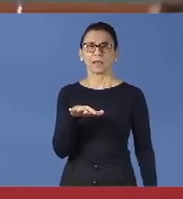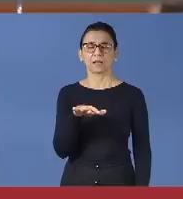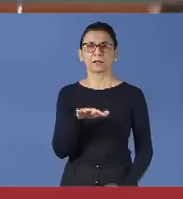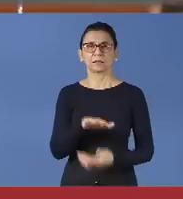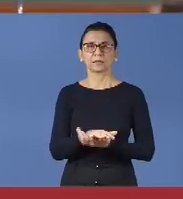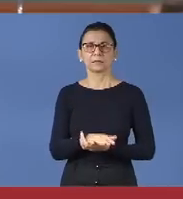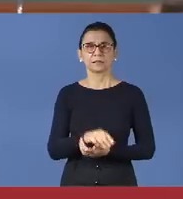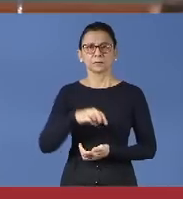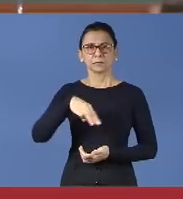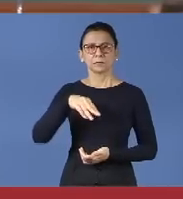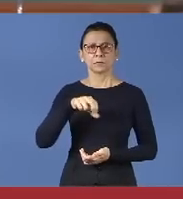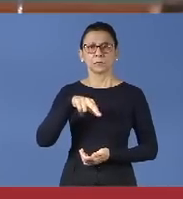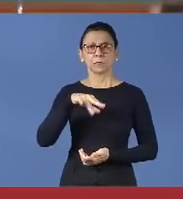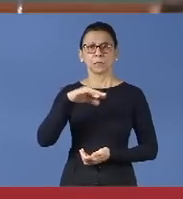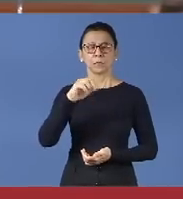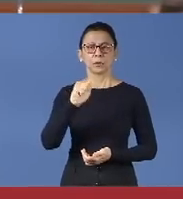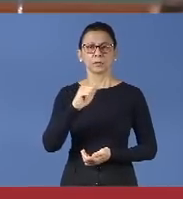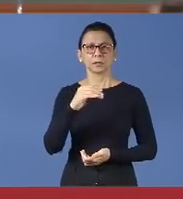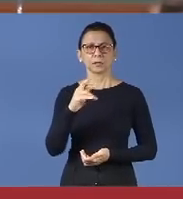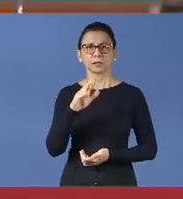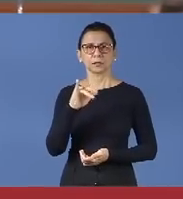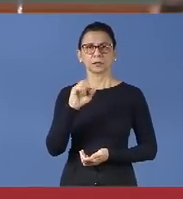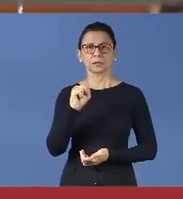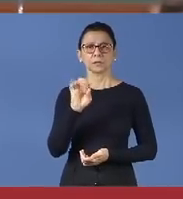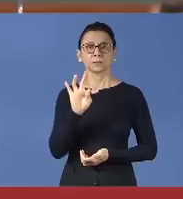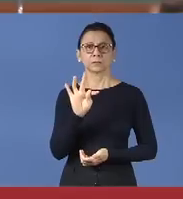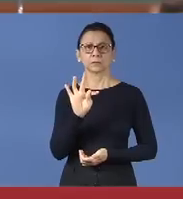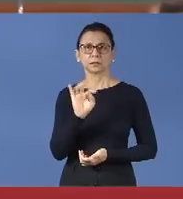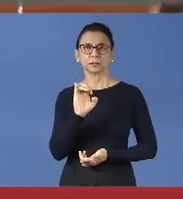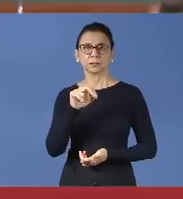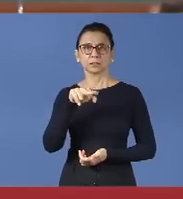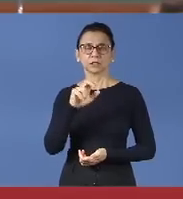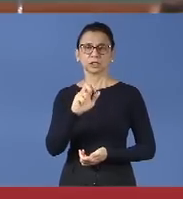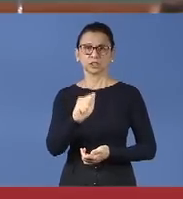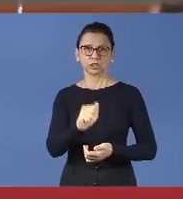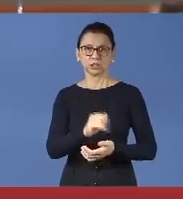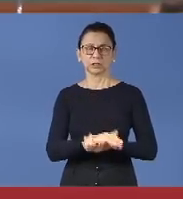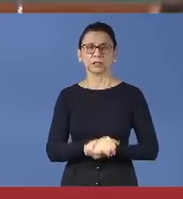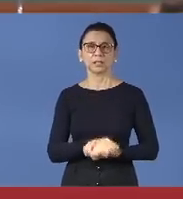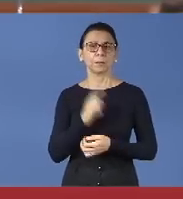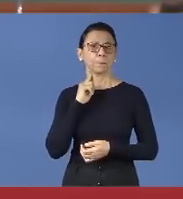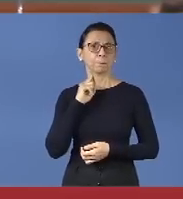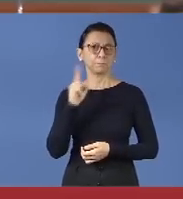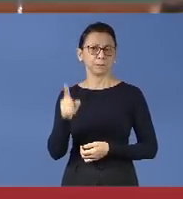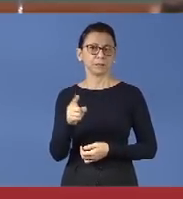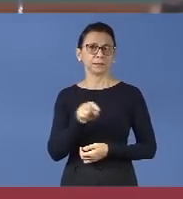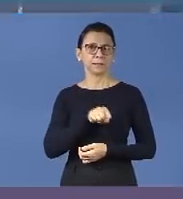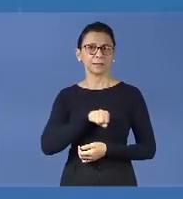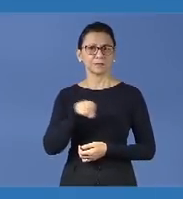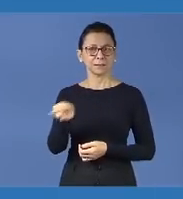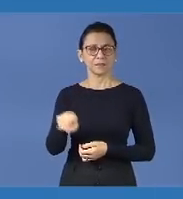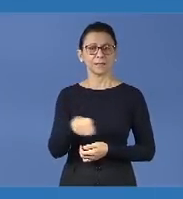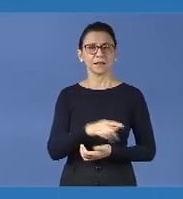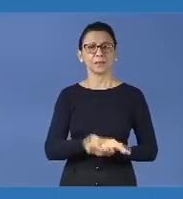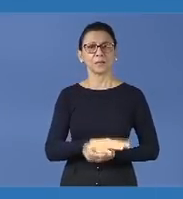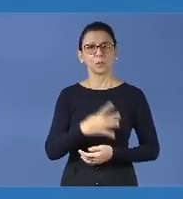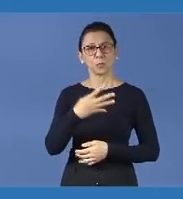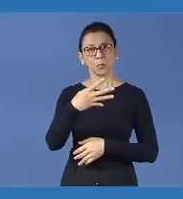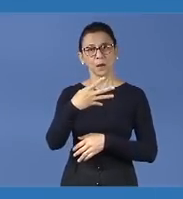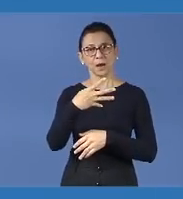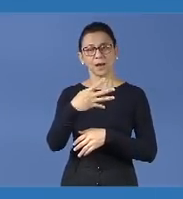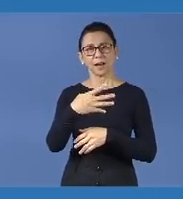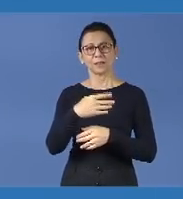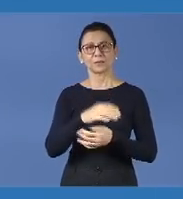Mônica Cristina, em Uberaba, em Minas Gerais, essa região está ali em festa porque está comemorando o 4º ano da consagração